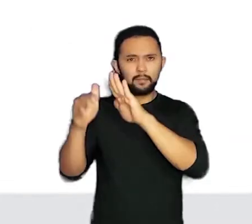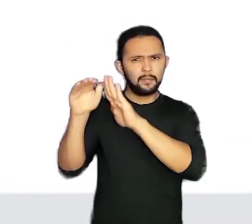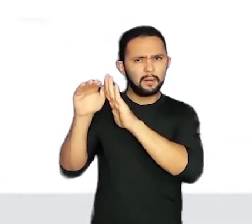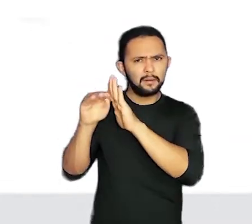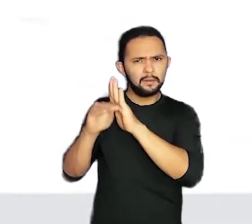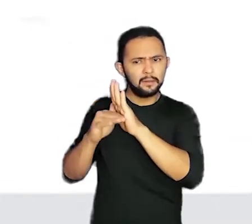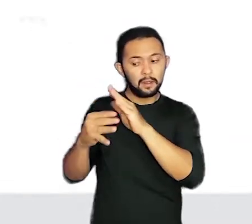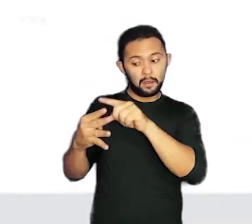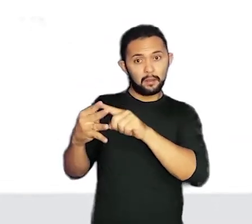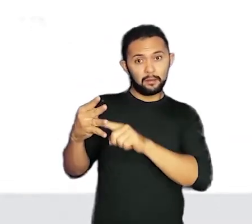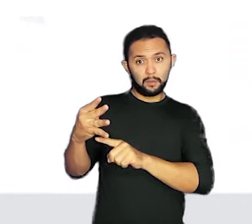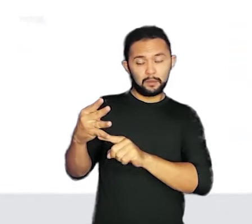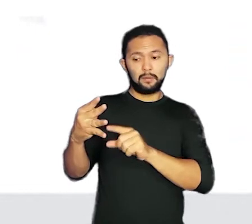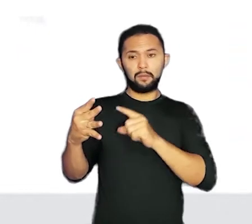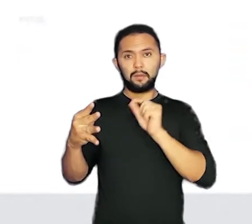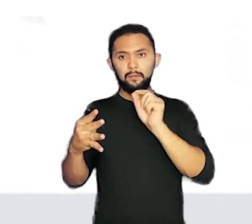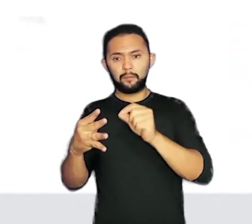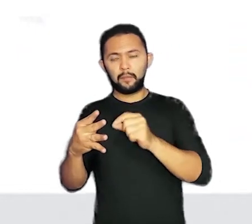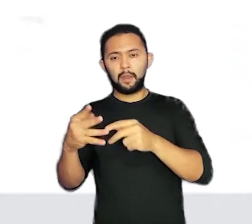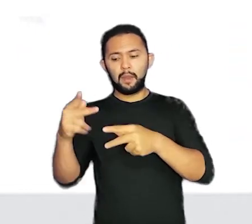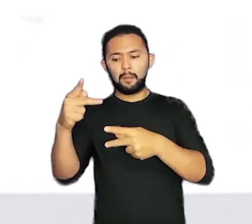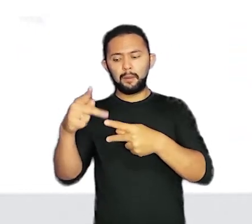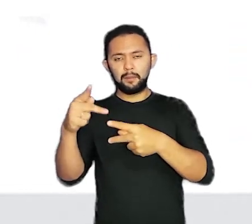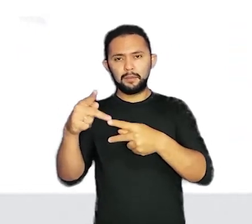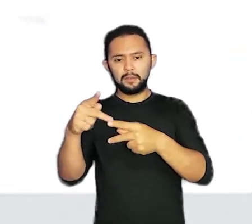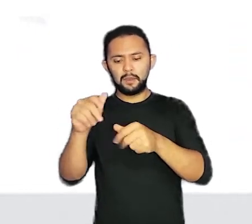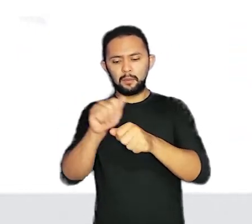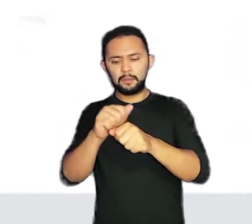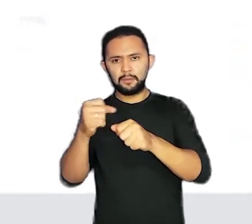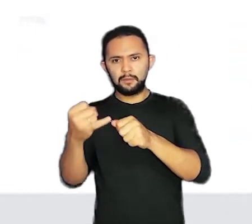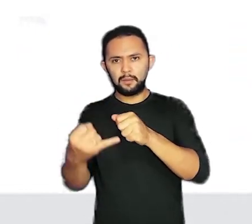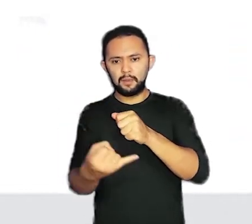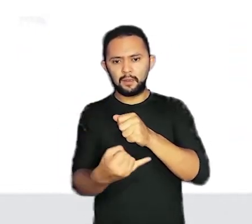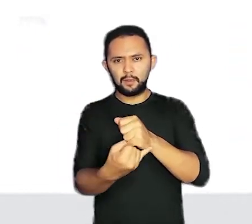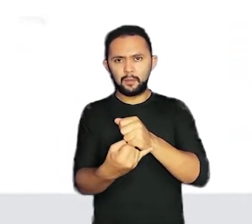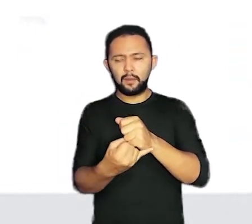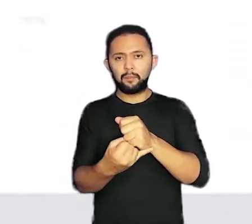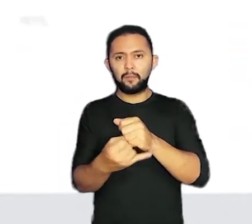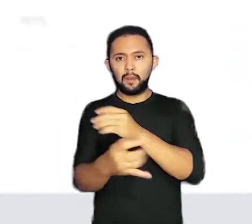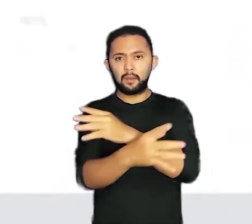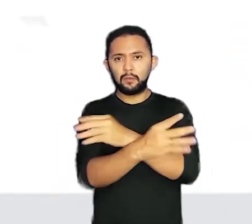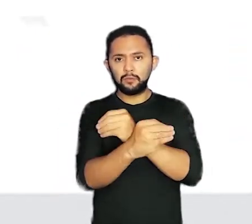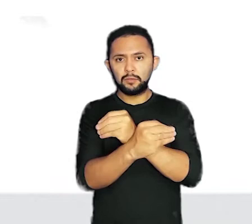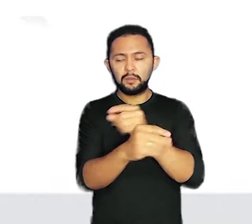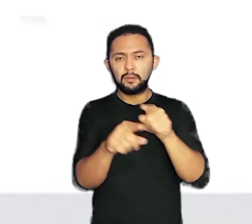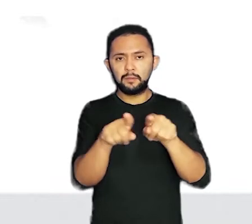como a preposição, como a conjunção e a interjeição, são as classes de palavras que a gente vai chamar